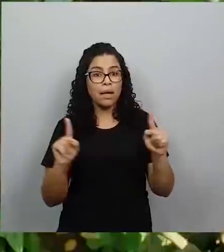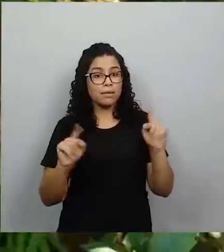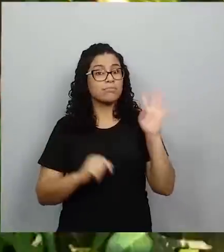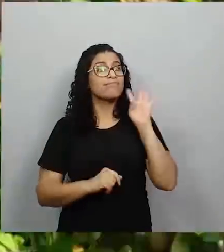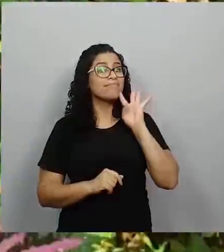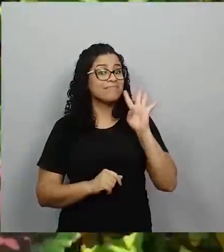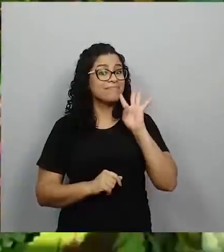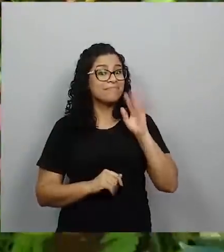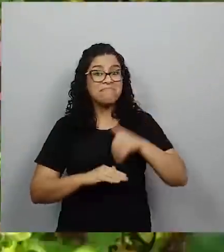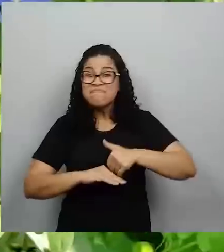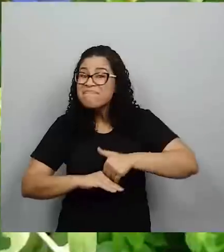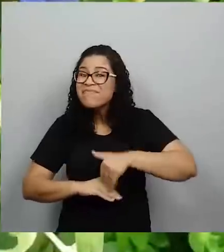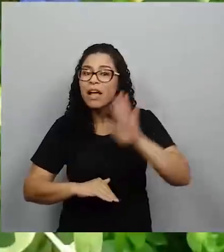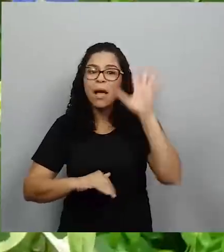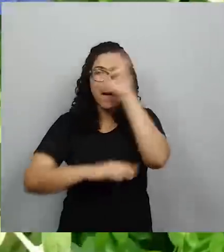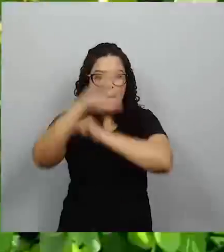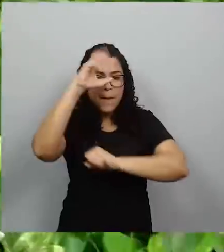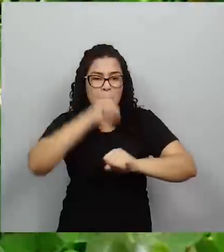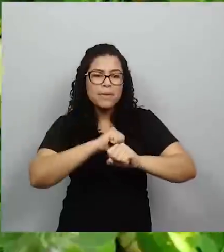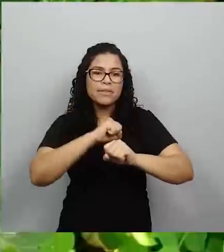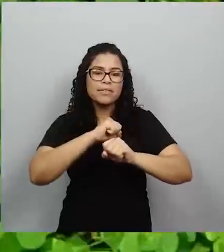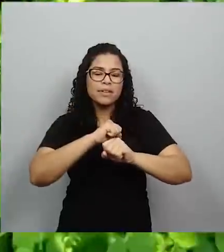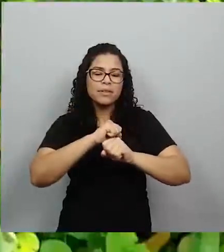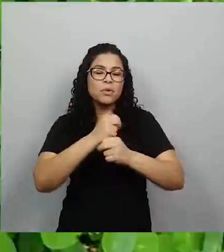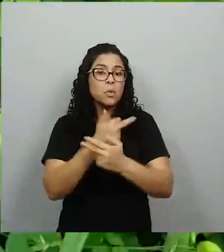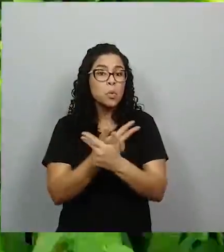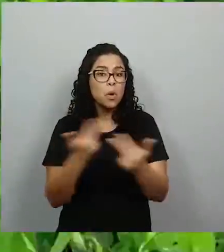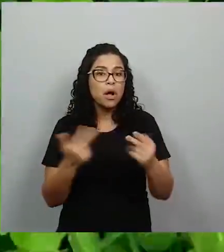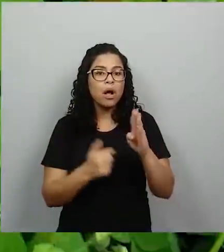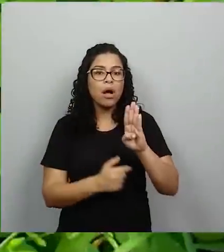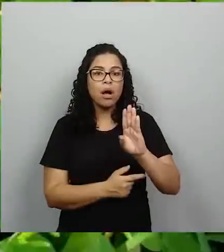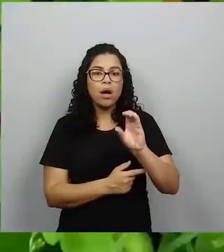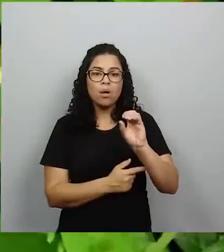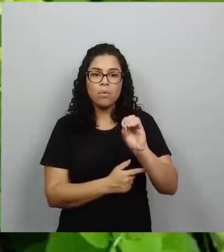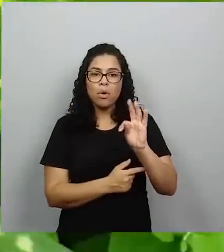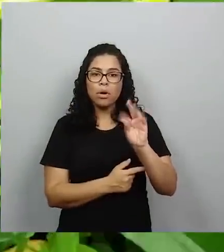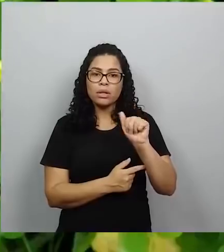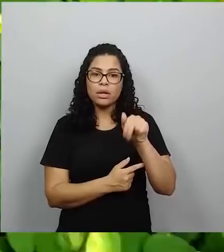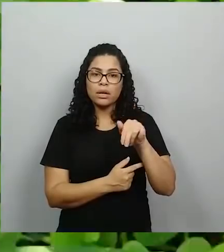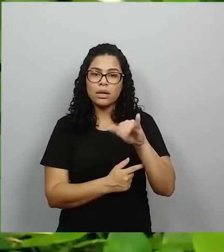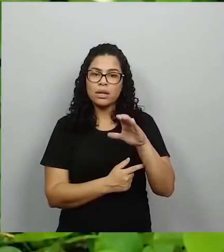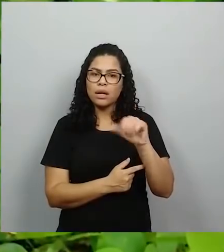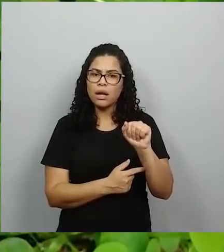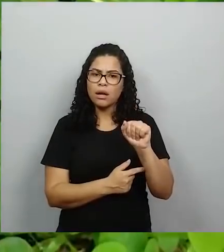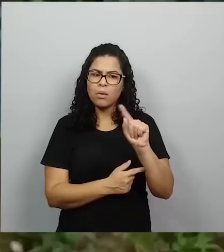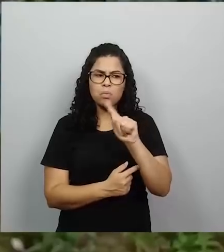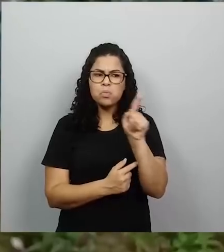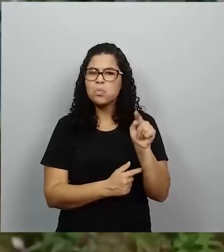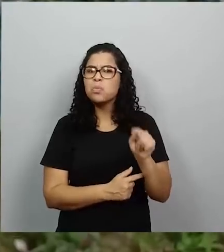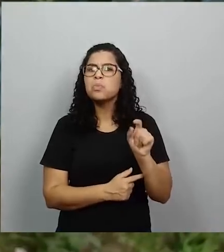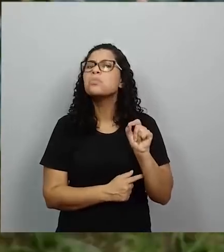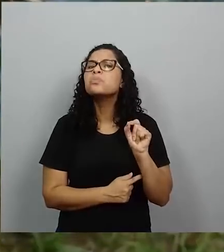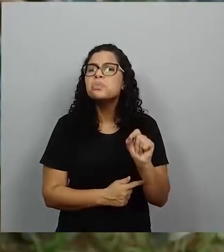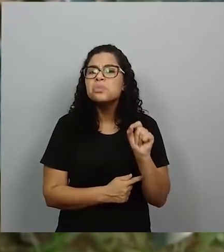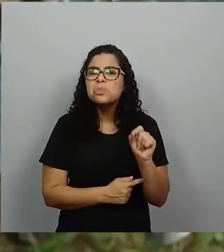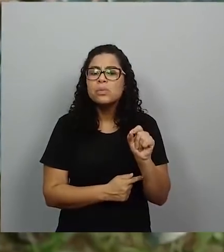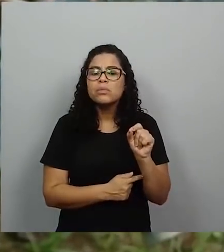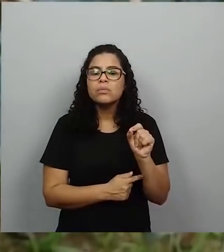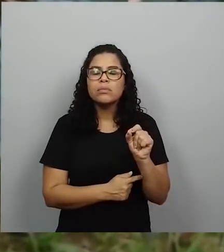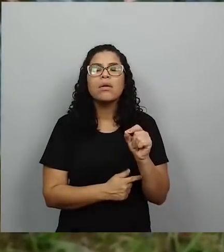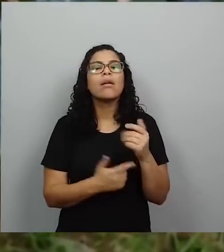mais legal é que nós aprendemos muito sobre botânica. Mas o que é botânica?